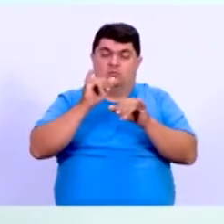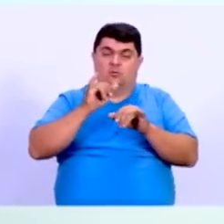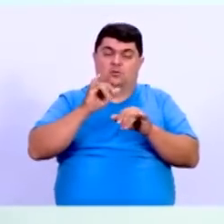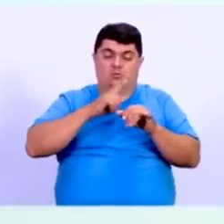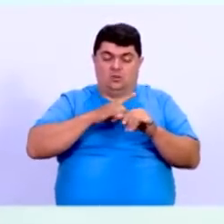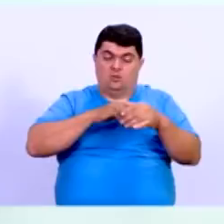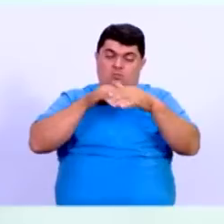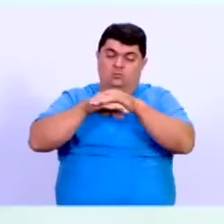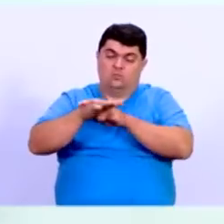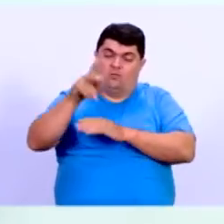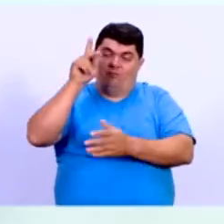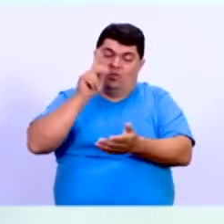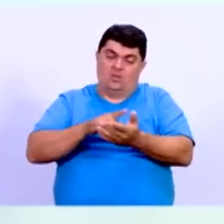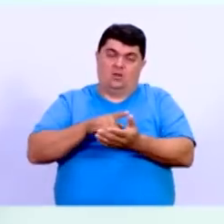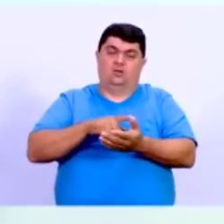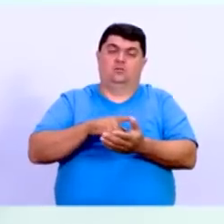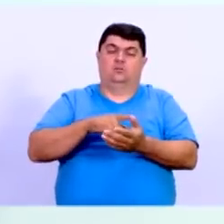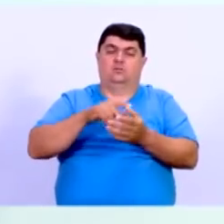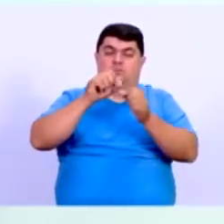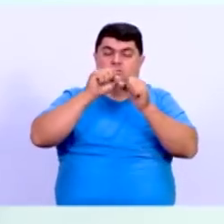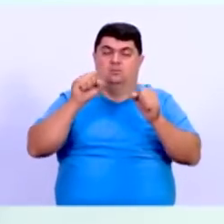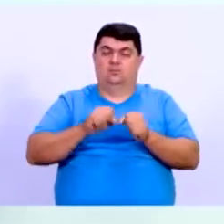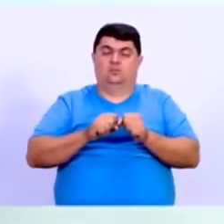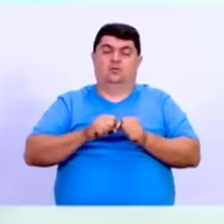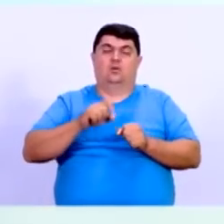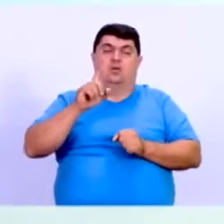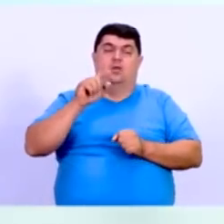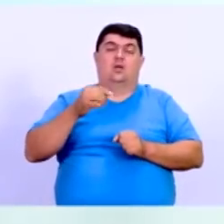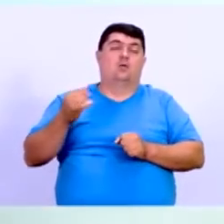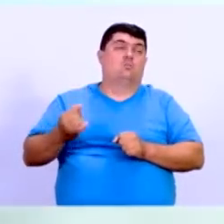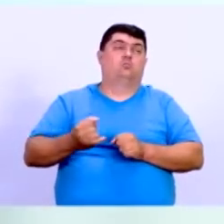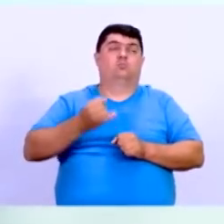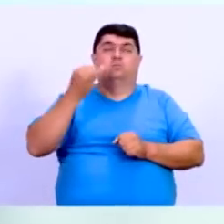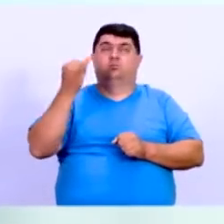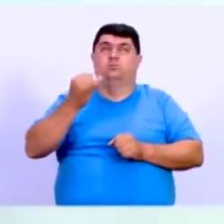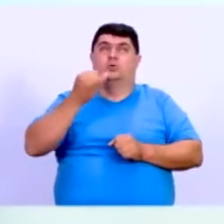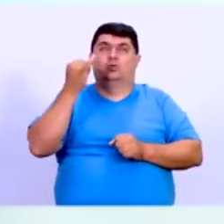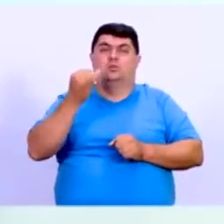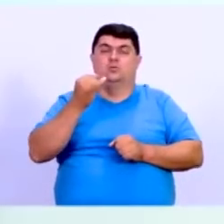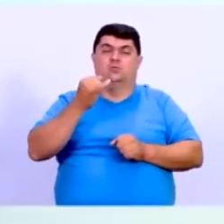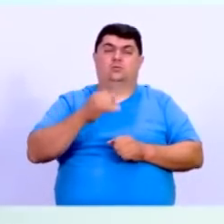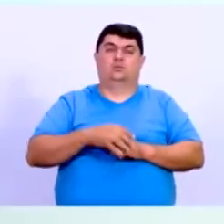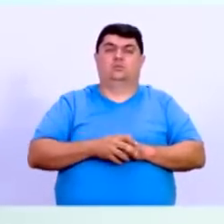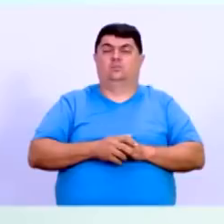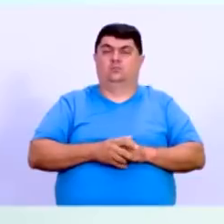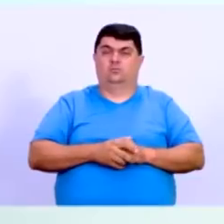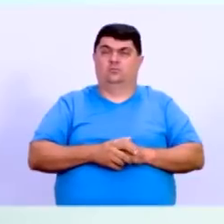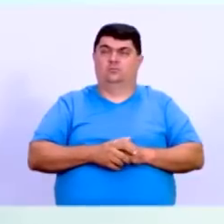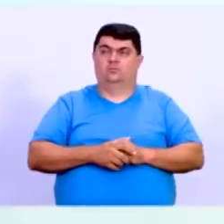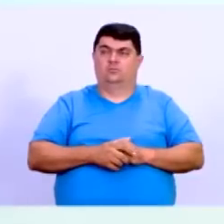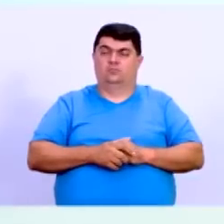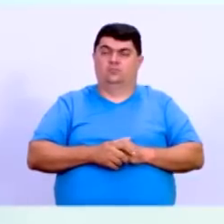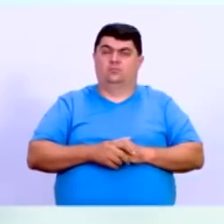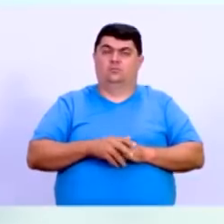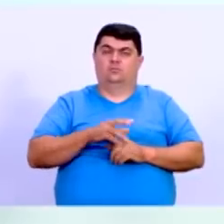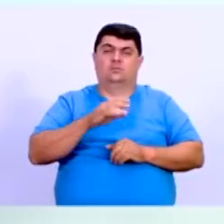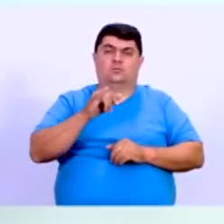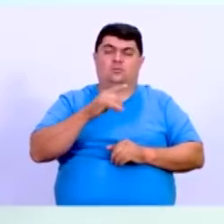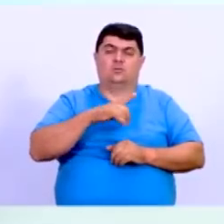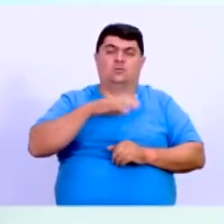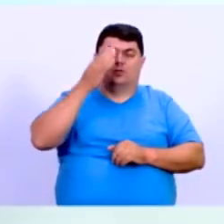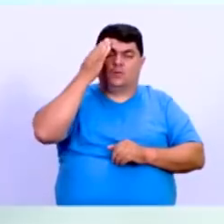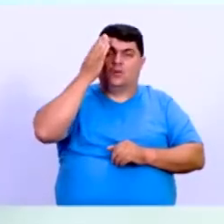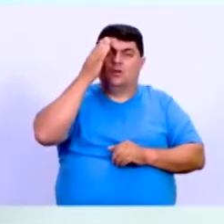tá? Então a figura do servidor numa rede de computadores, naquela arquitetura cliente-servidor, é muito importante. Então você tem que entender que